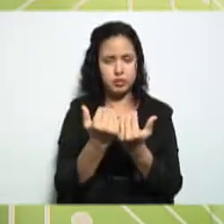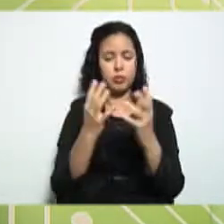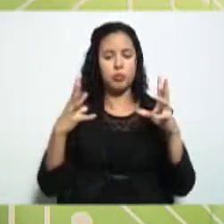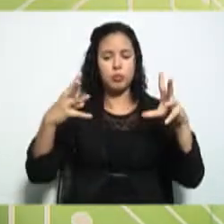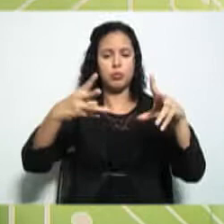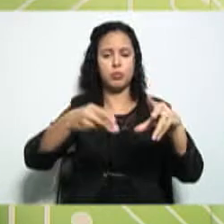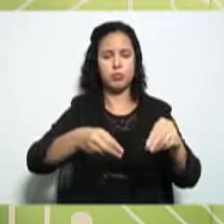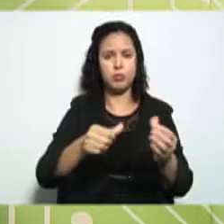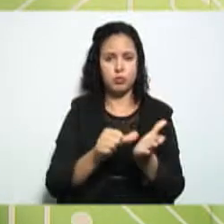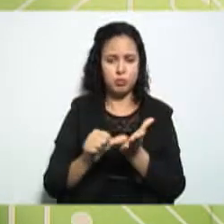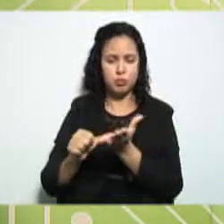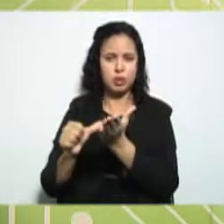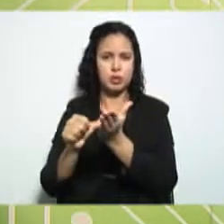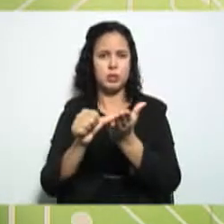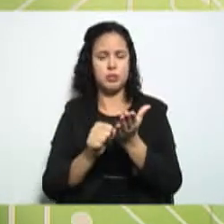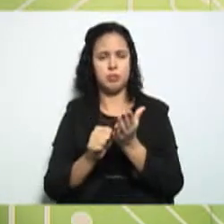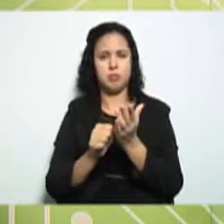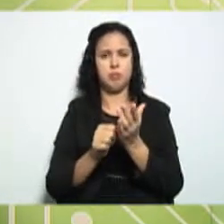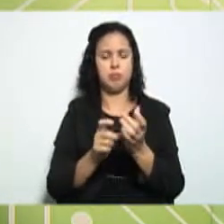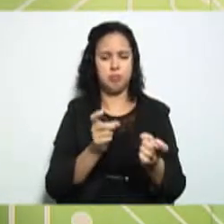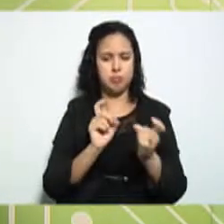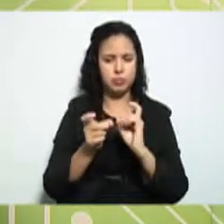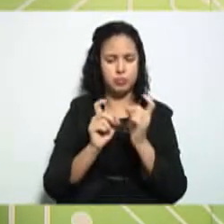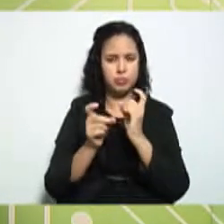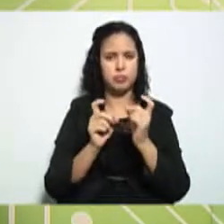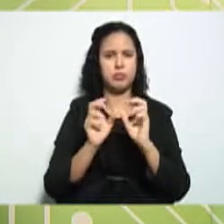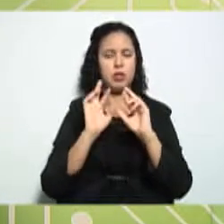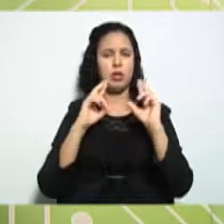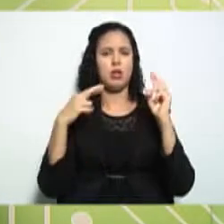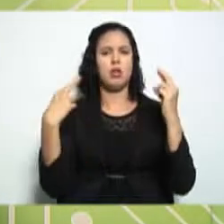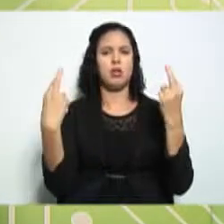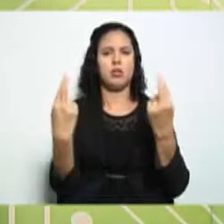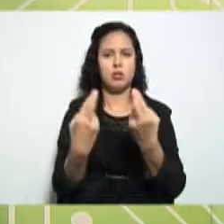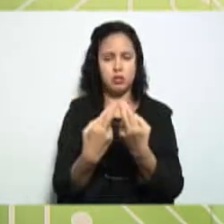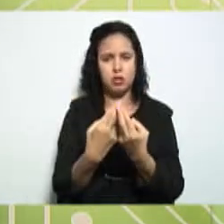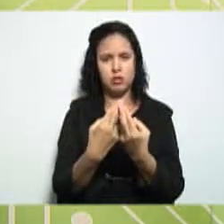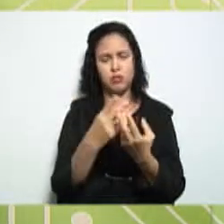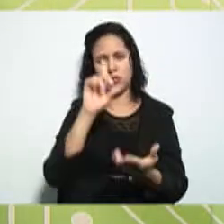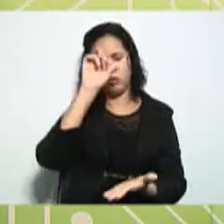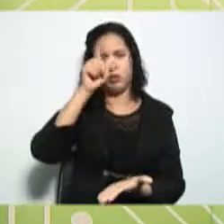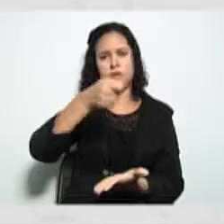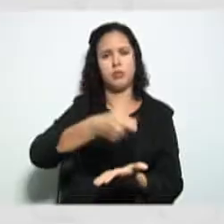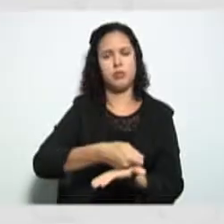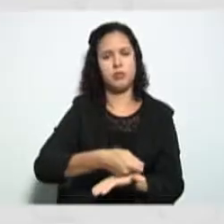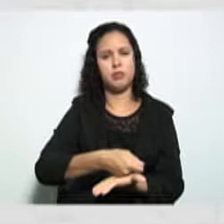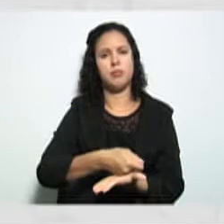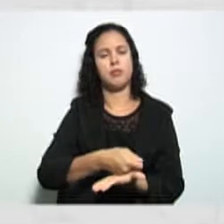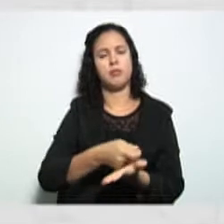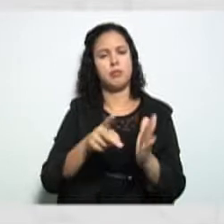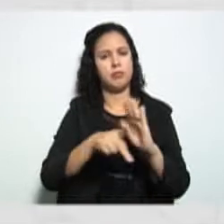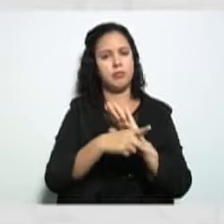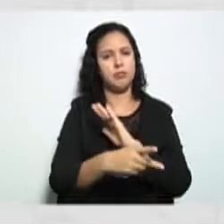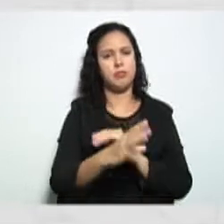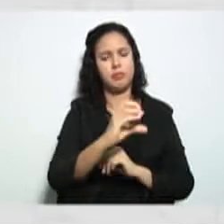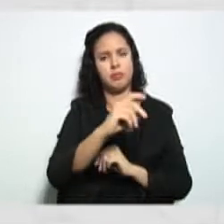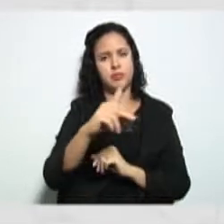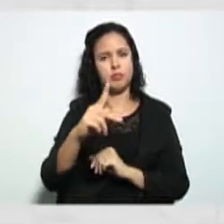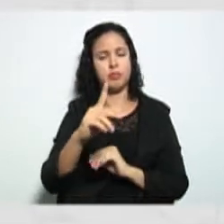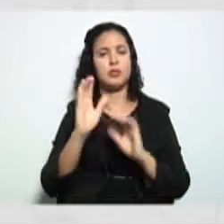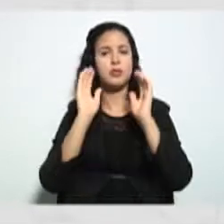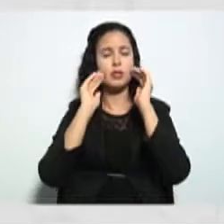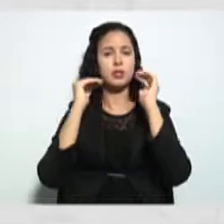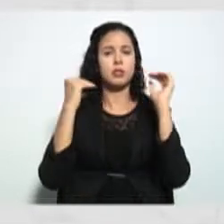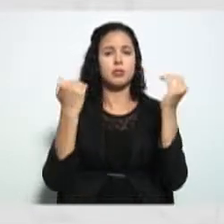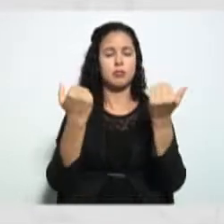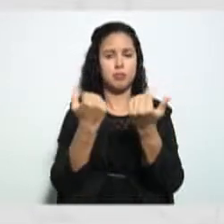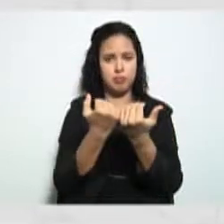e aí eles decidem as principais ações que uma cooperativa pode tomar. Vamos ver aqui no slide que a assembleia é o órgão máximo